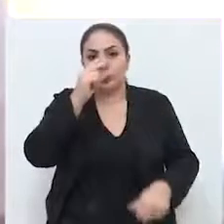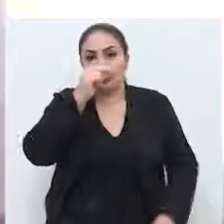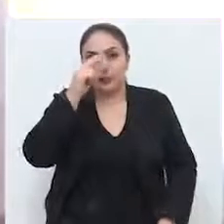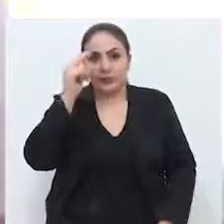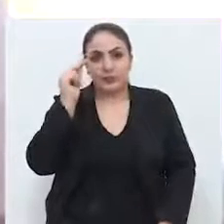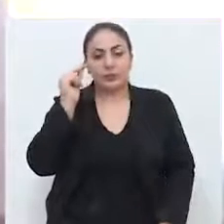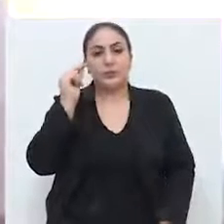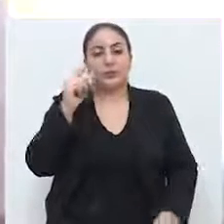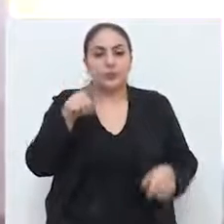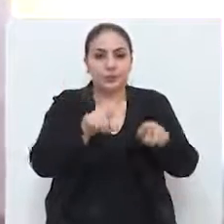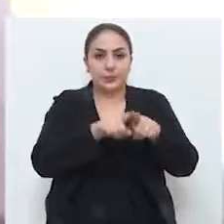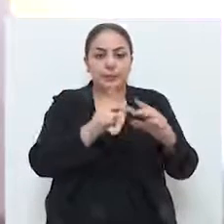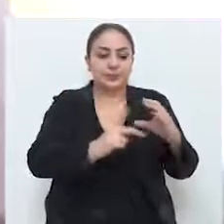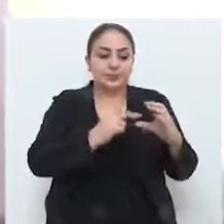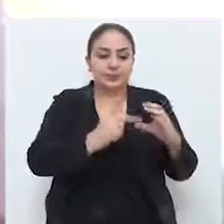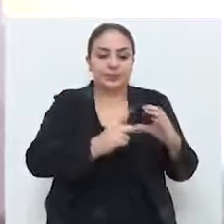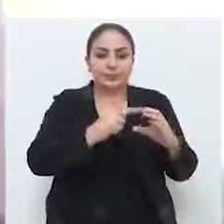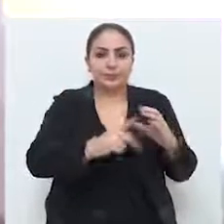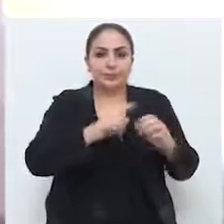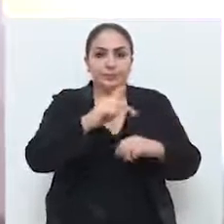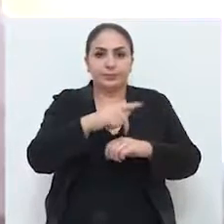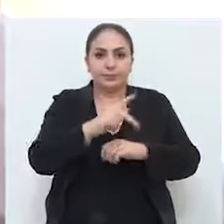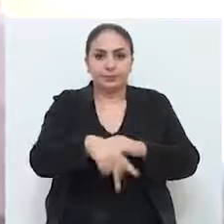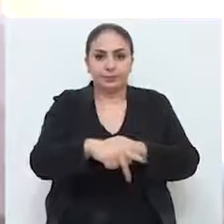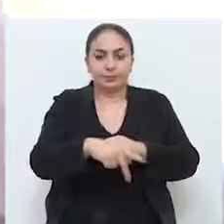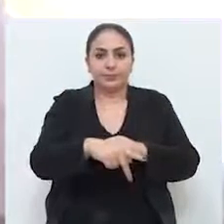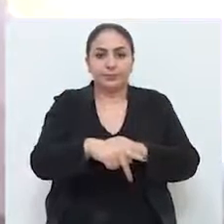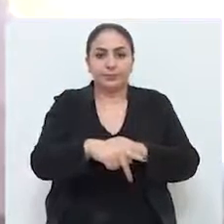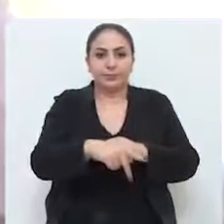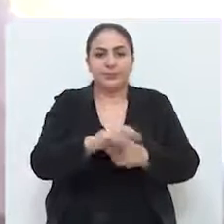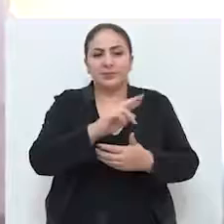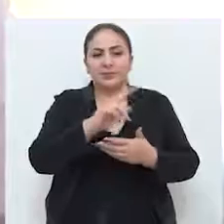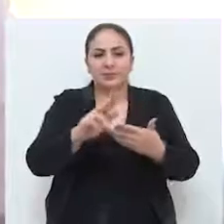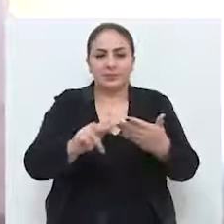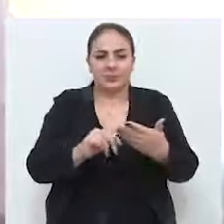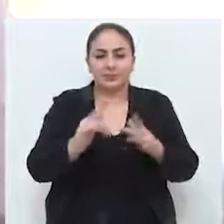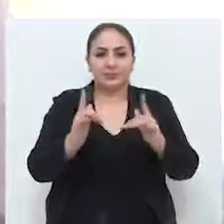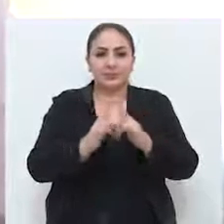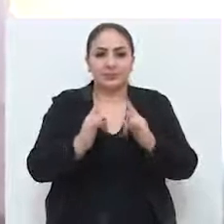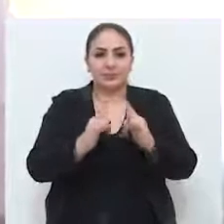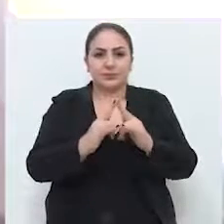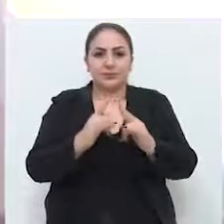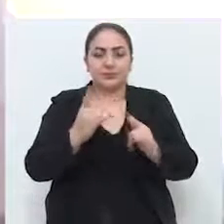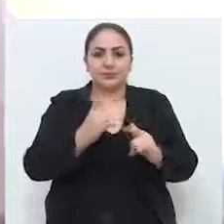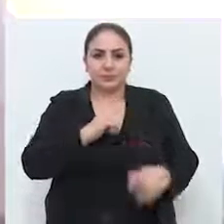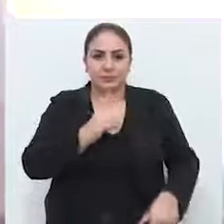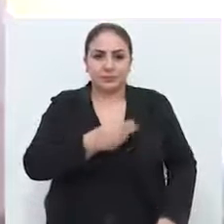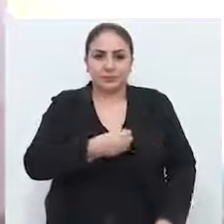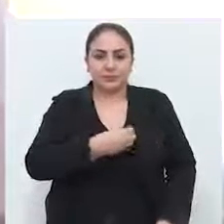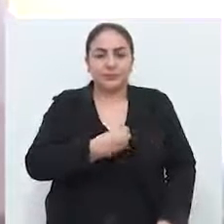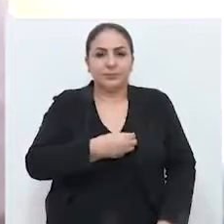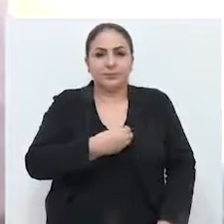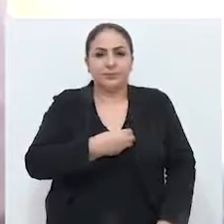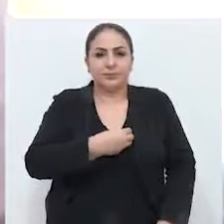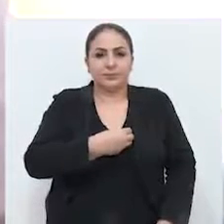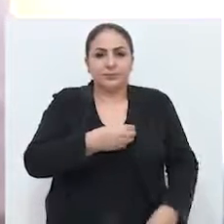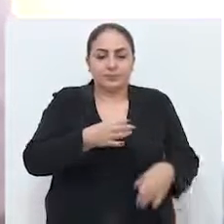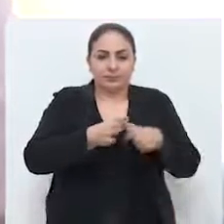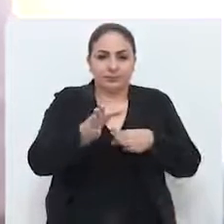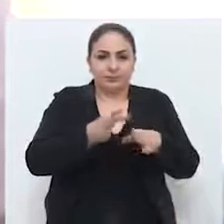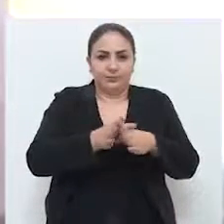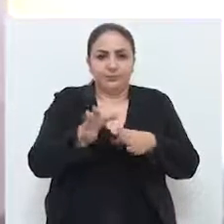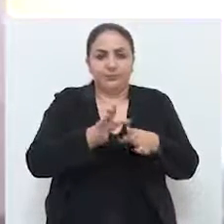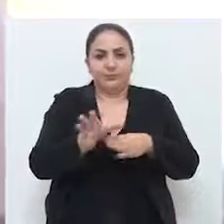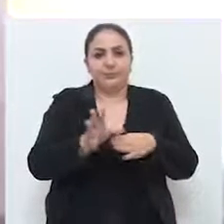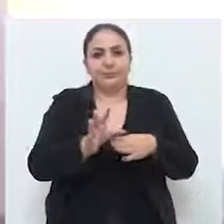Poder Executivo e ao Poder Legislativo de Passo Fundo e demais entidades que compõem